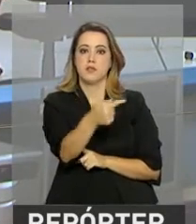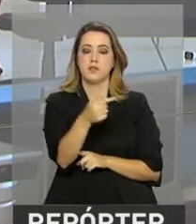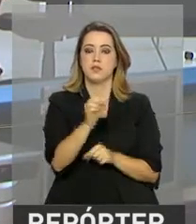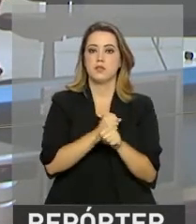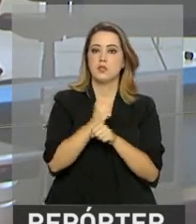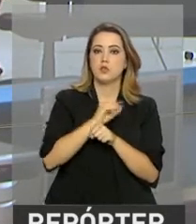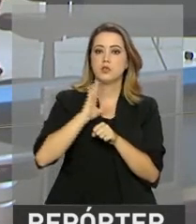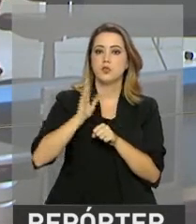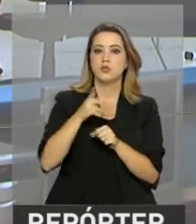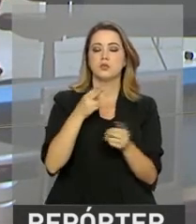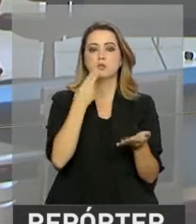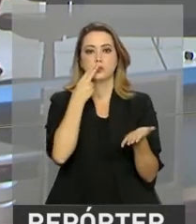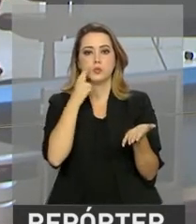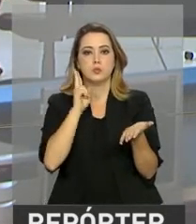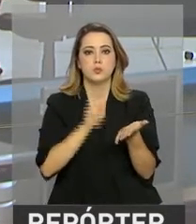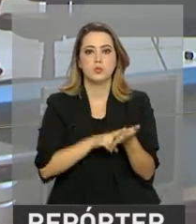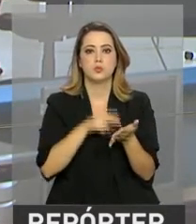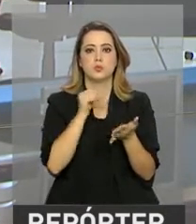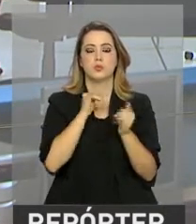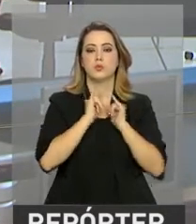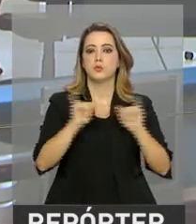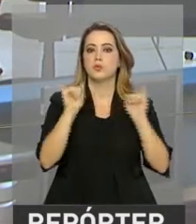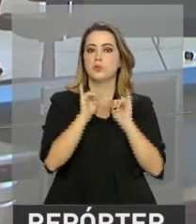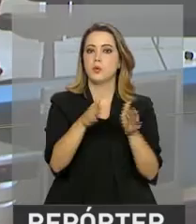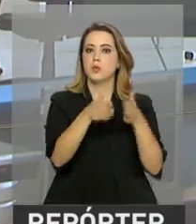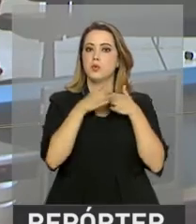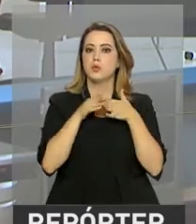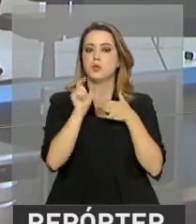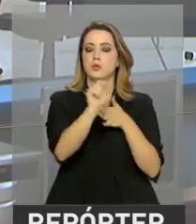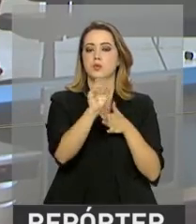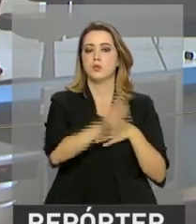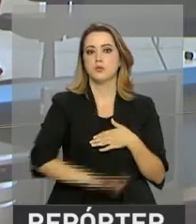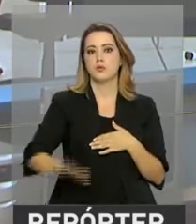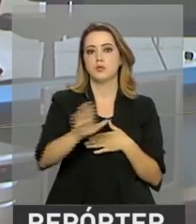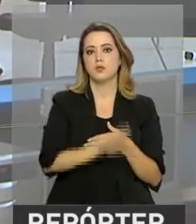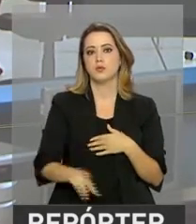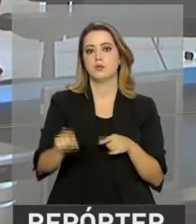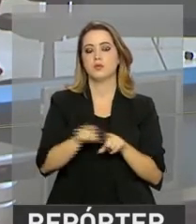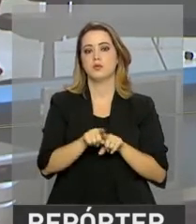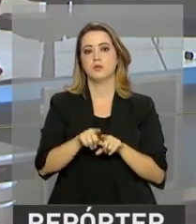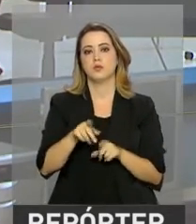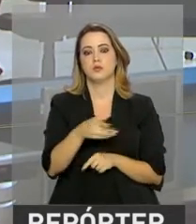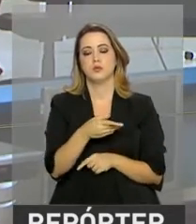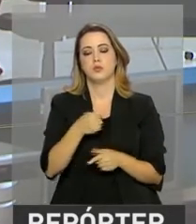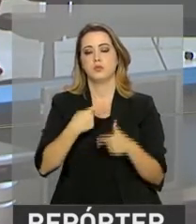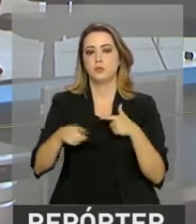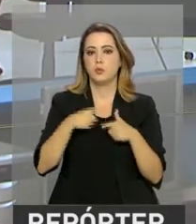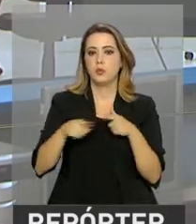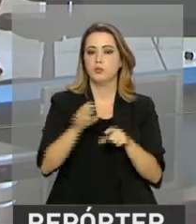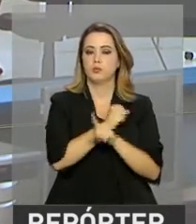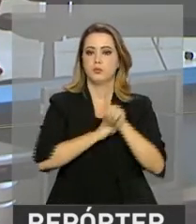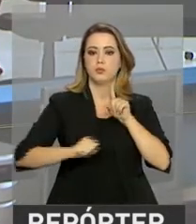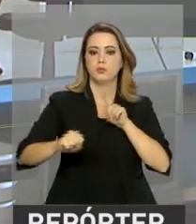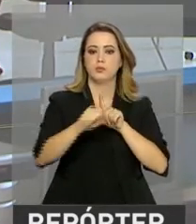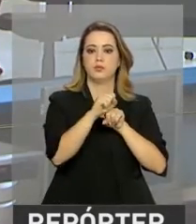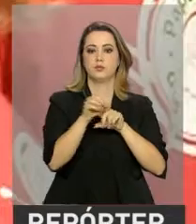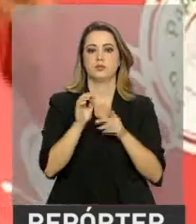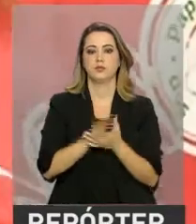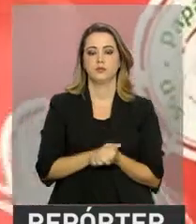fazem uma campanha para atender os pedidos de presentes dos pequenos que se encontram em situação de vulnerabilidade social.